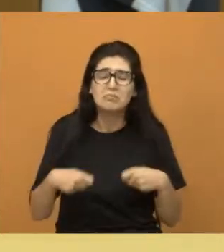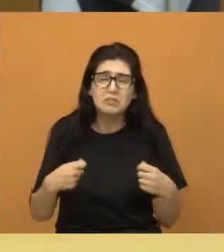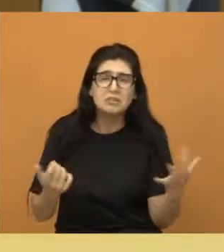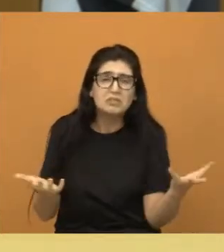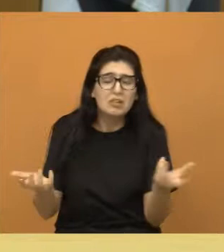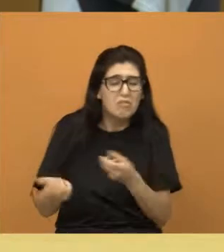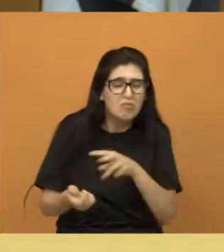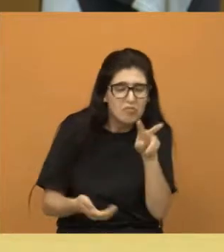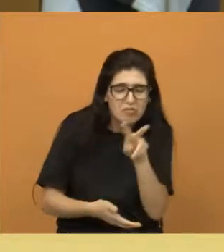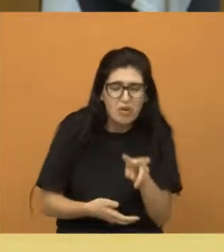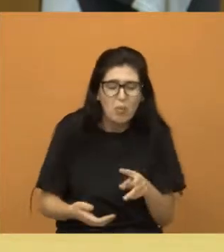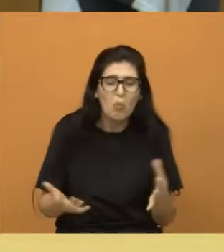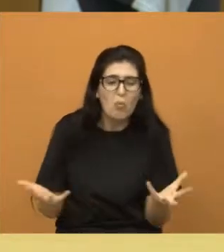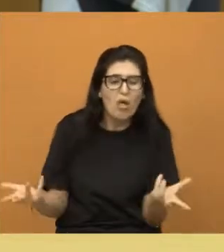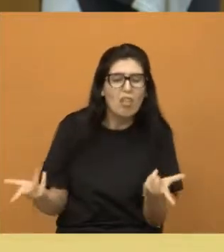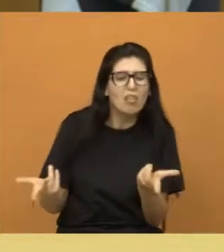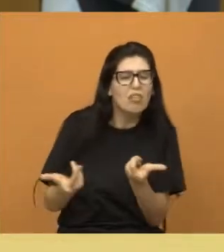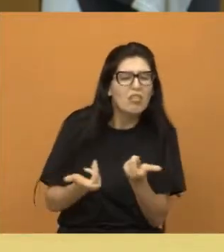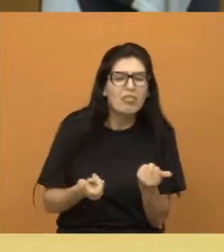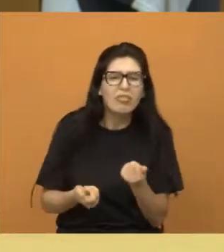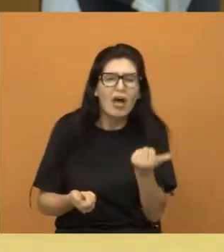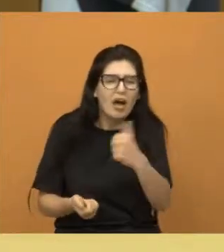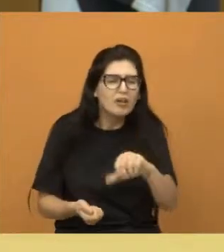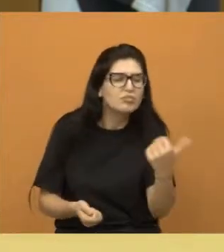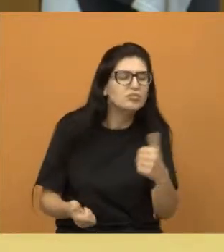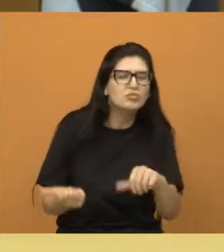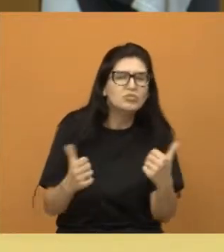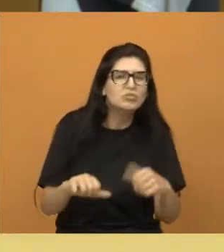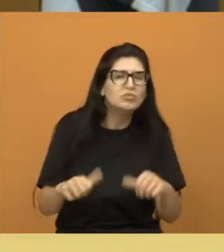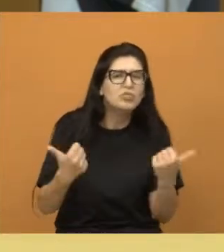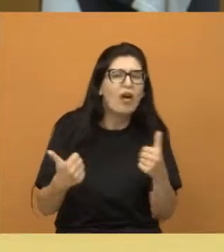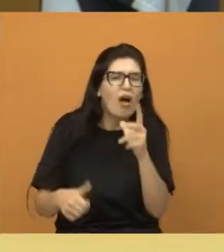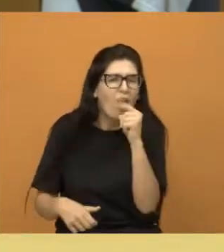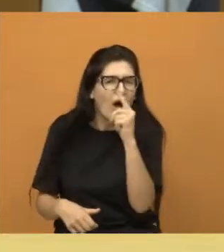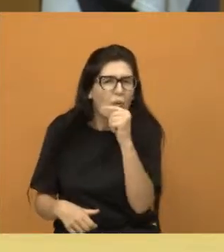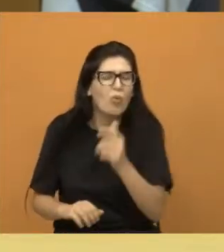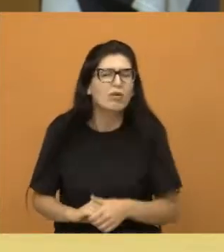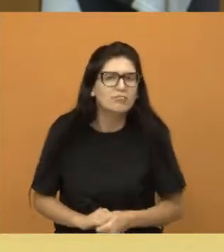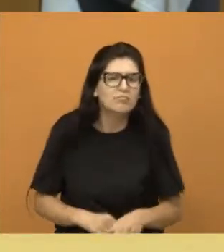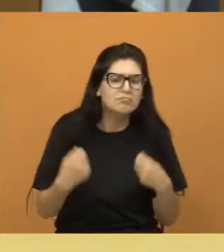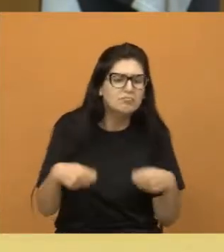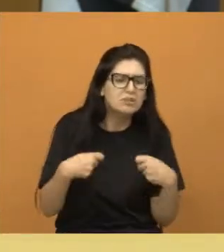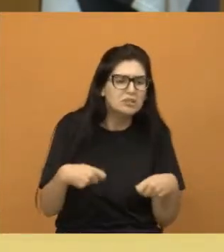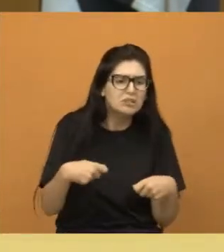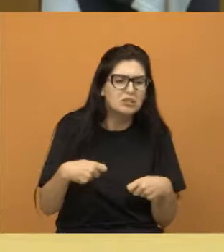de água. Manutenção da qualidade da água.